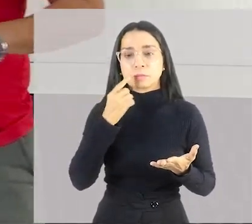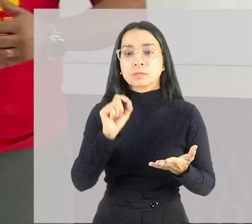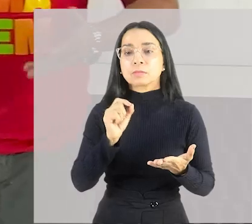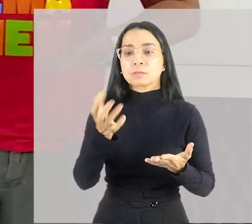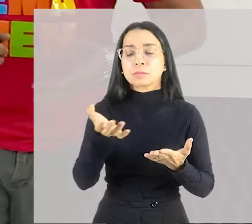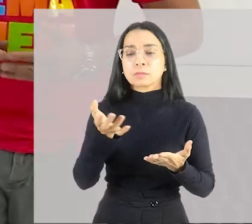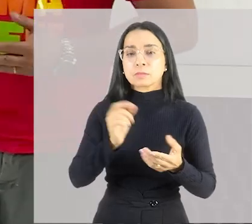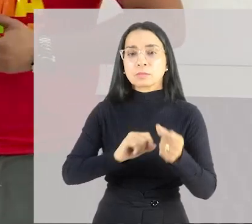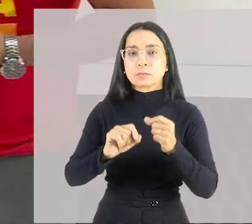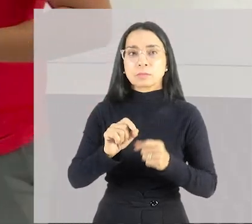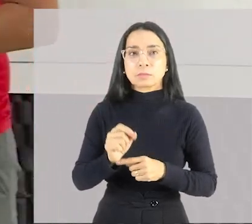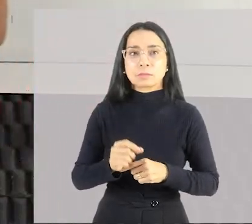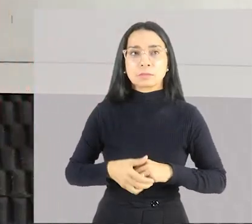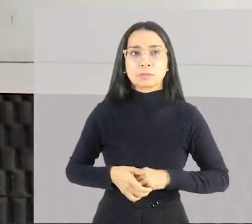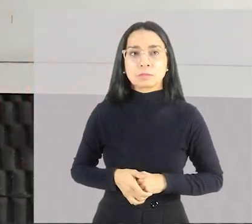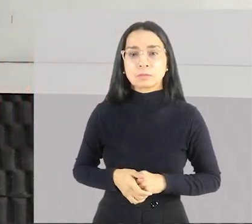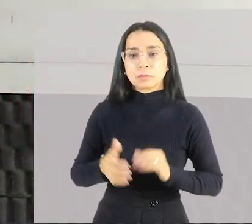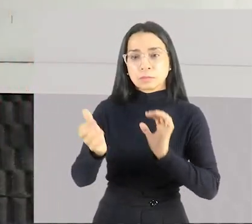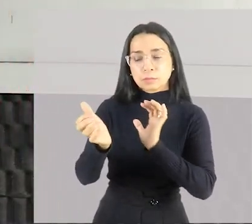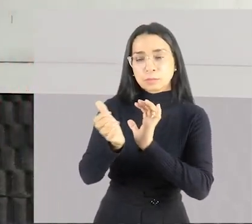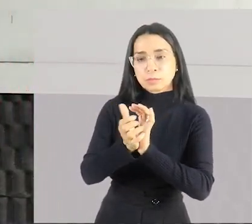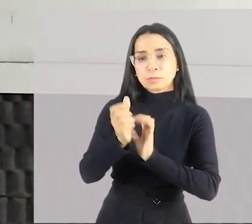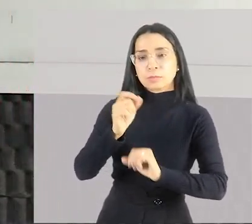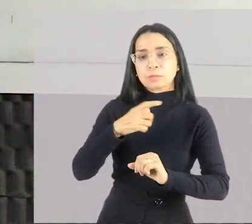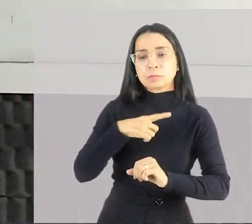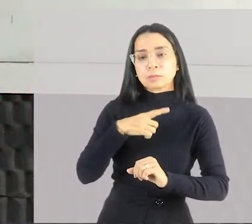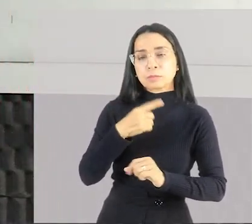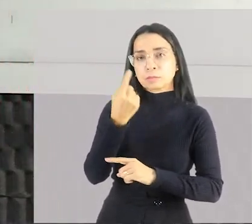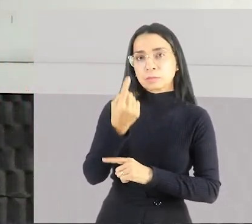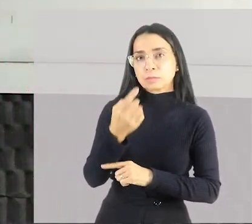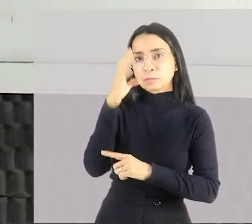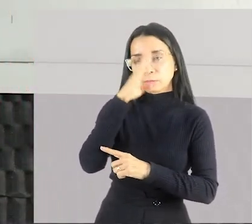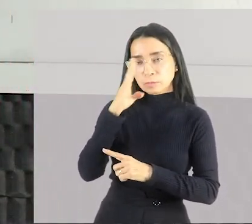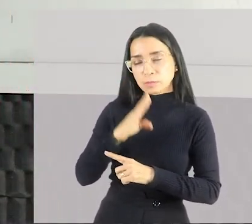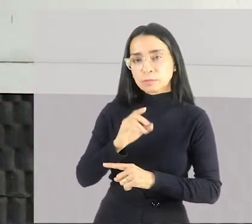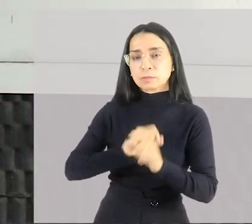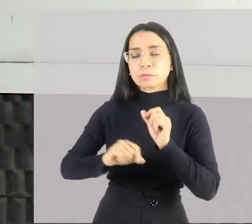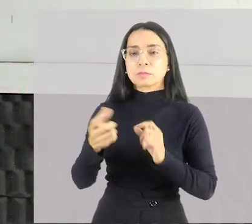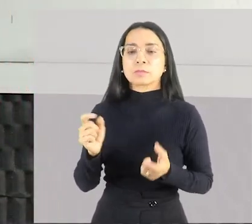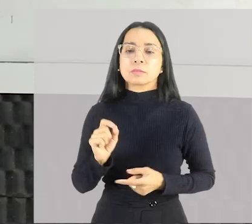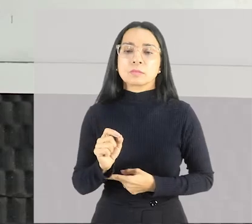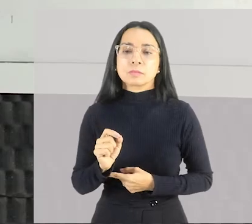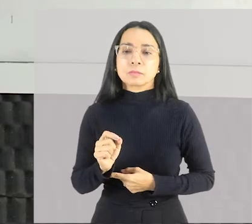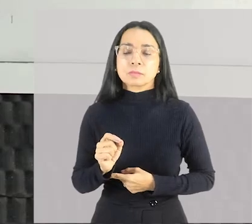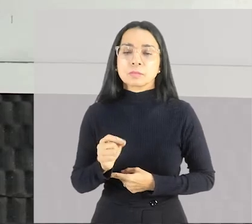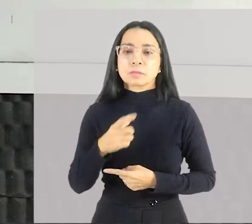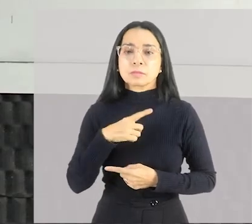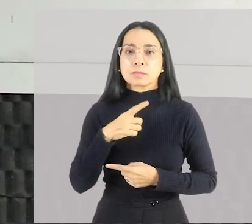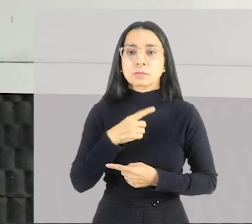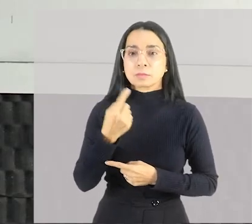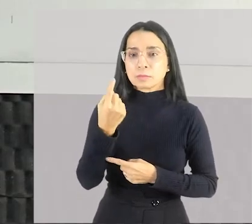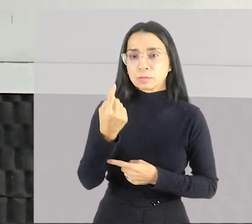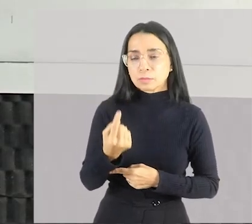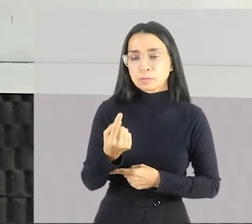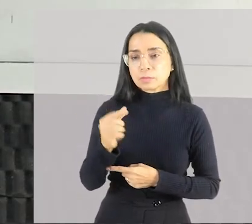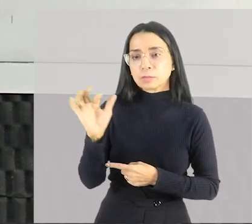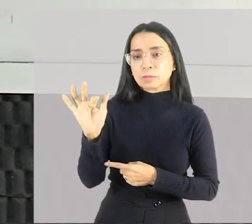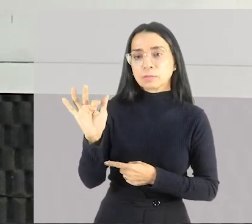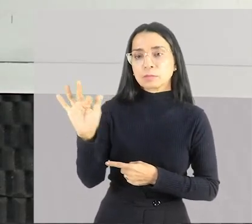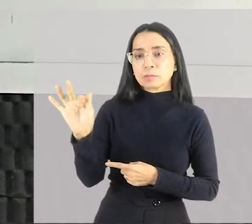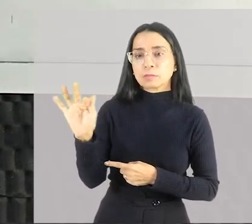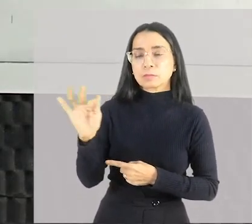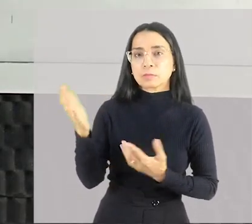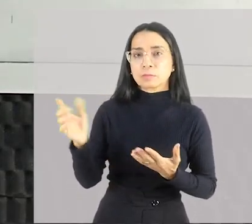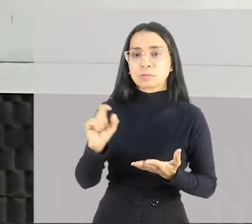eu quero eu quero que no grupo tenha um brasileiro e tenha um francês